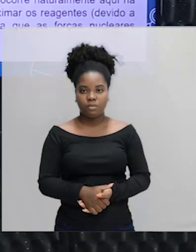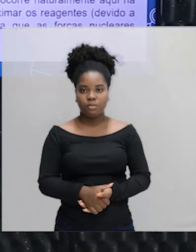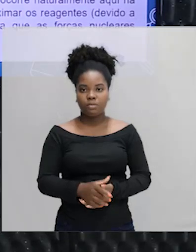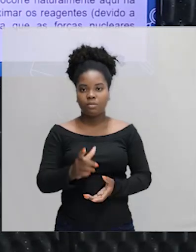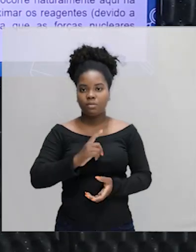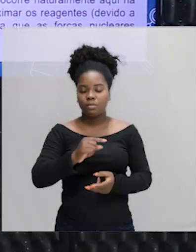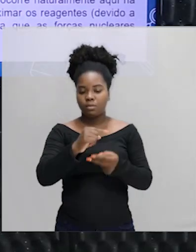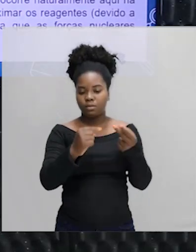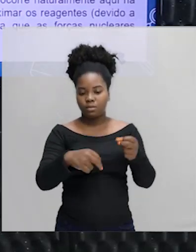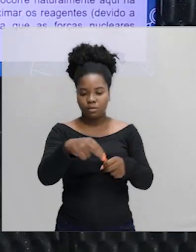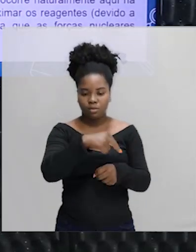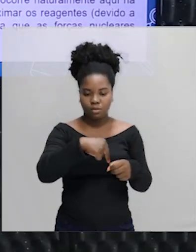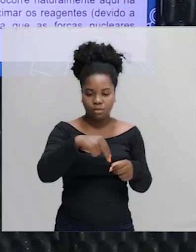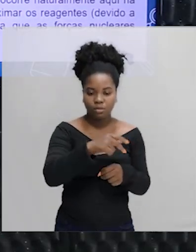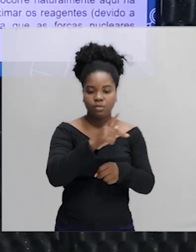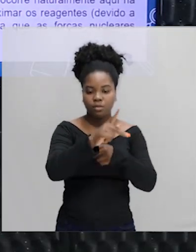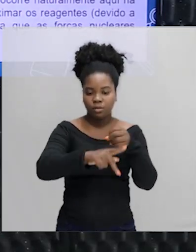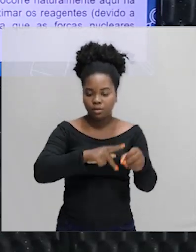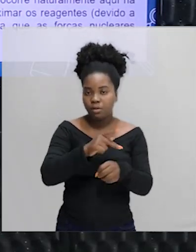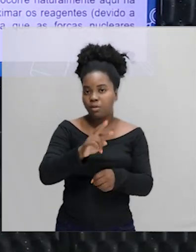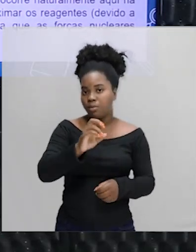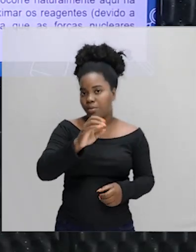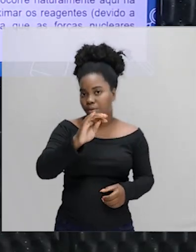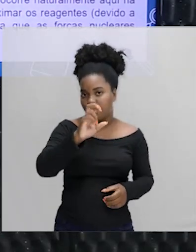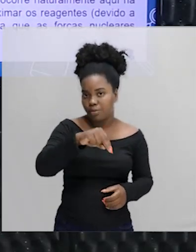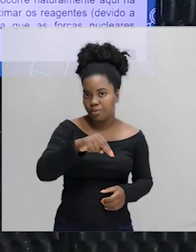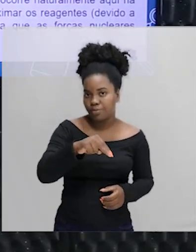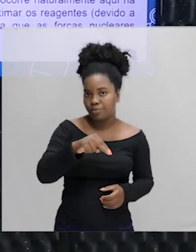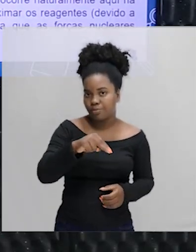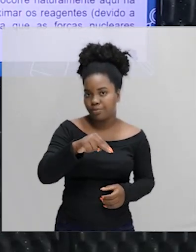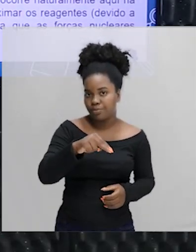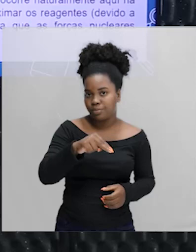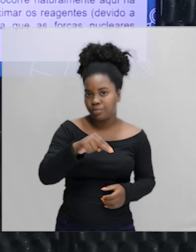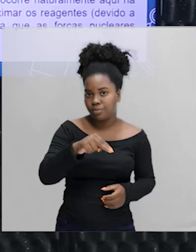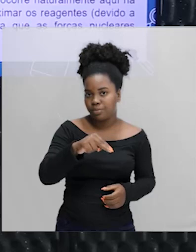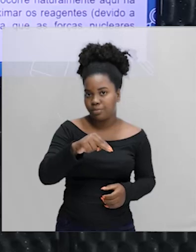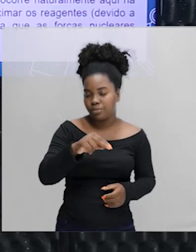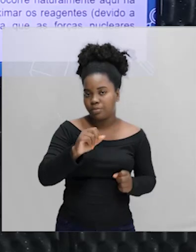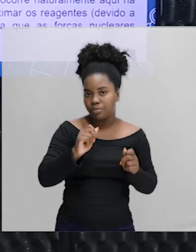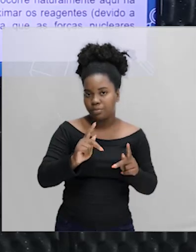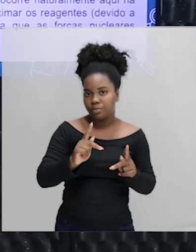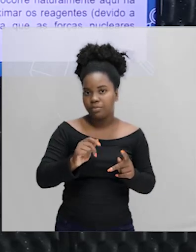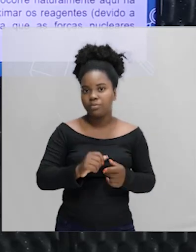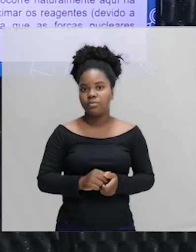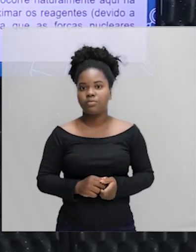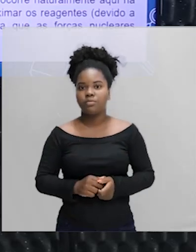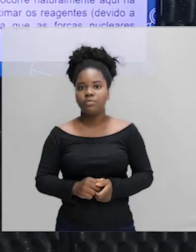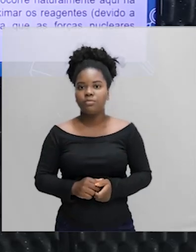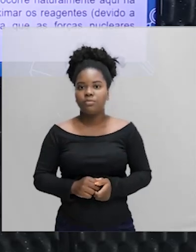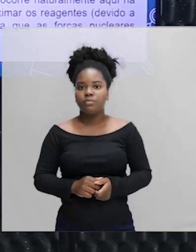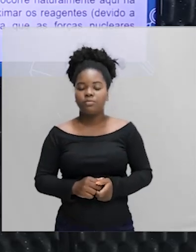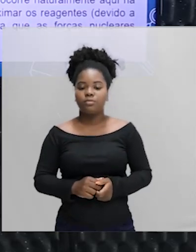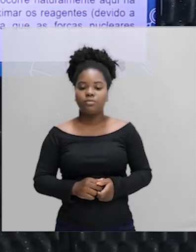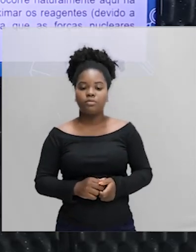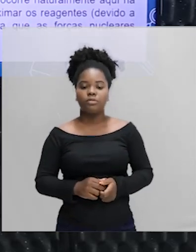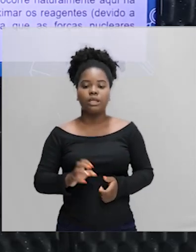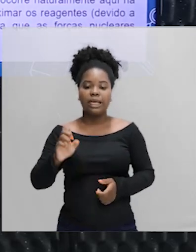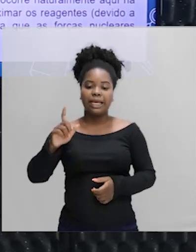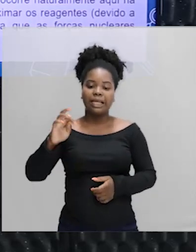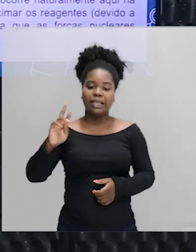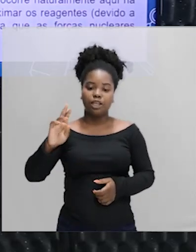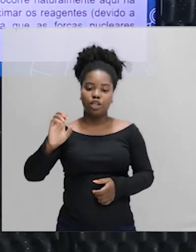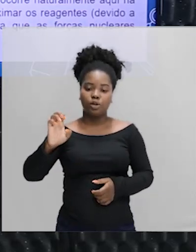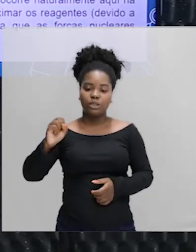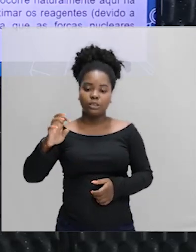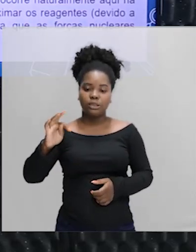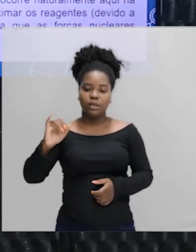nós temos dois núcleos de próton. Próton são partículas de mesma natureza. Lá na eletrostática nós